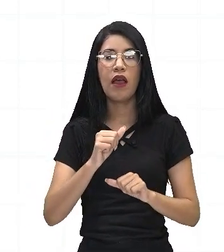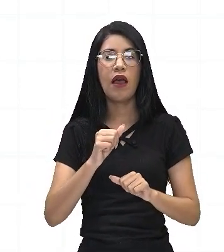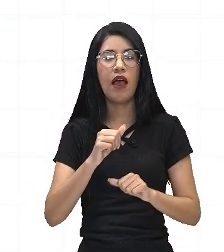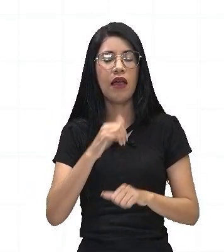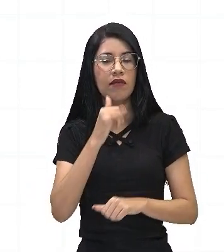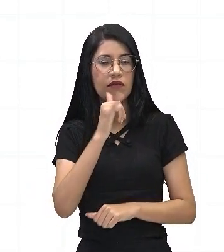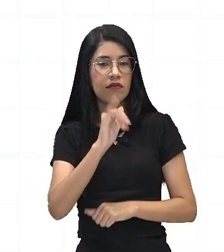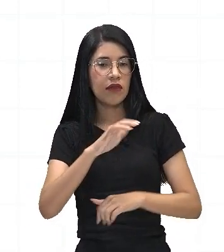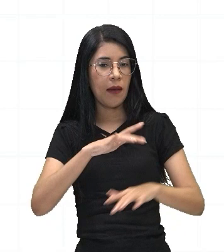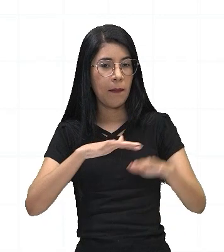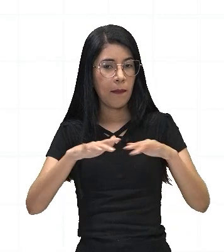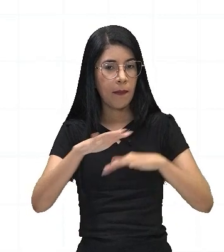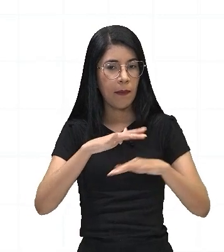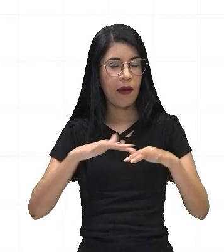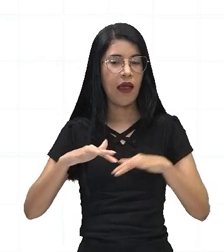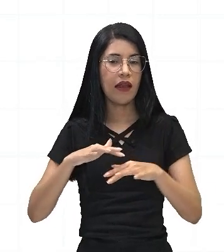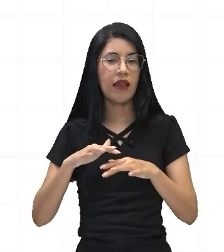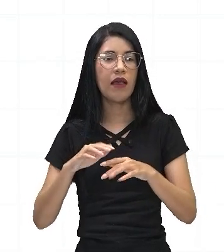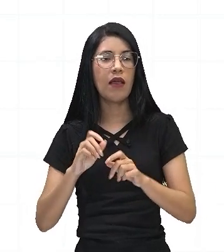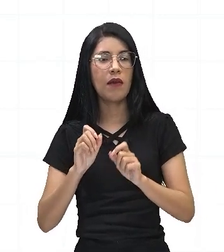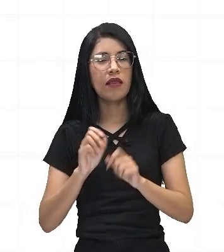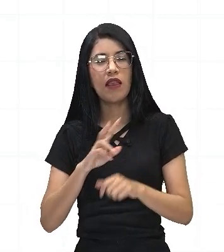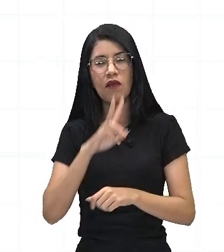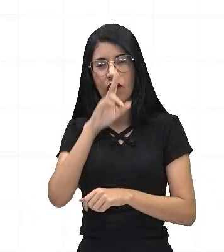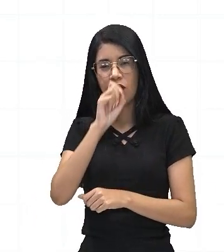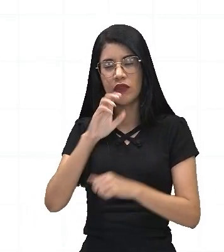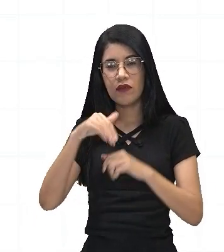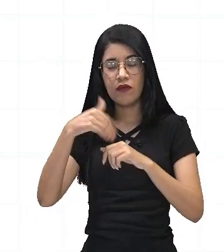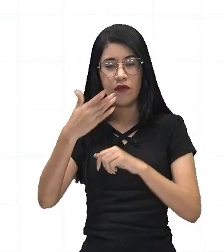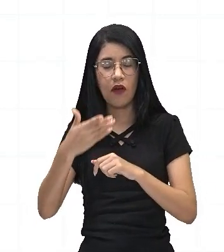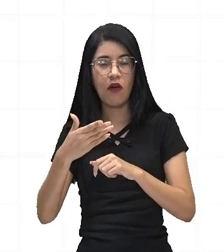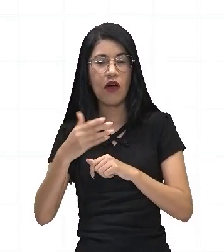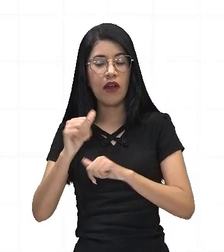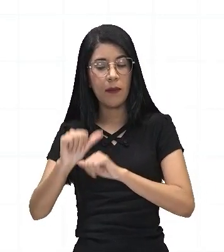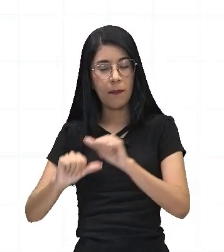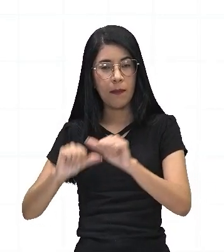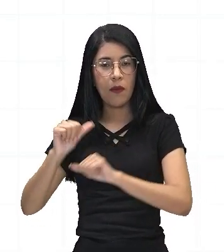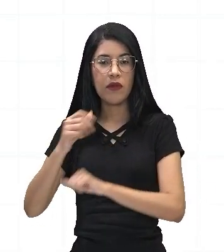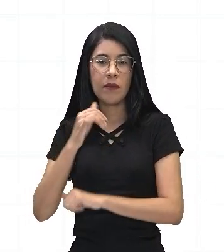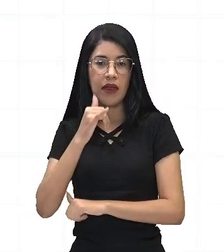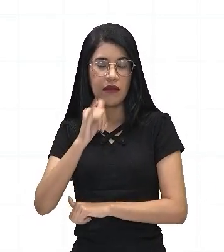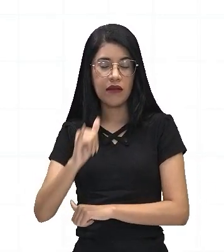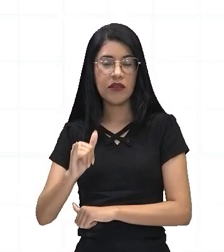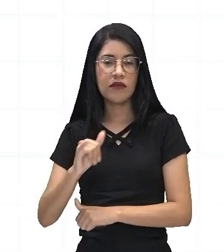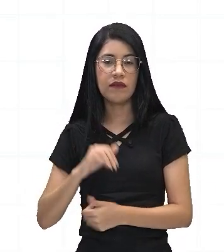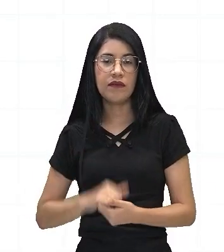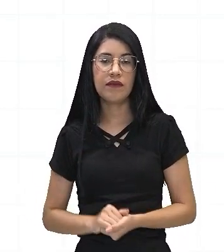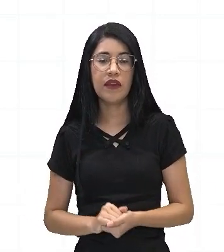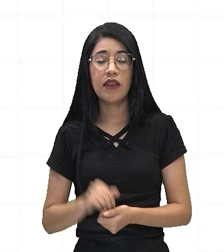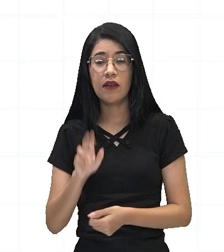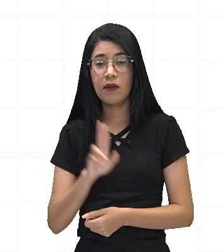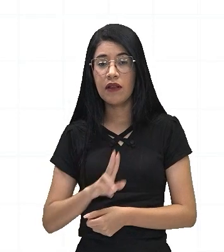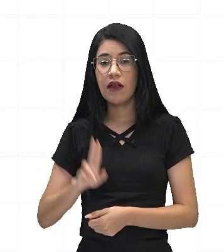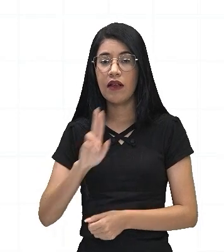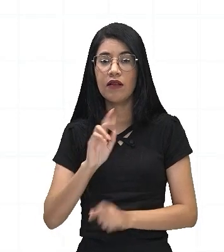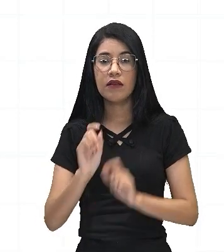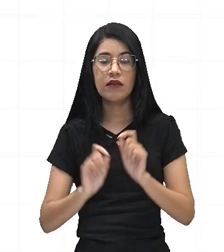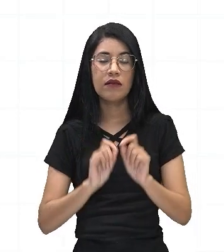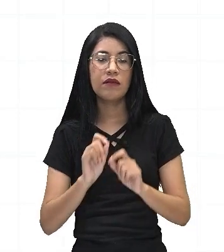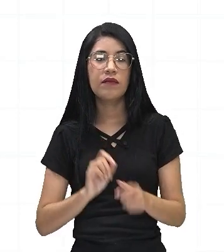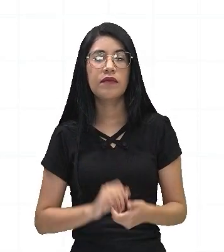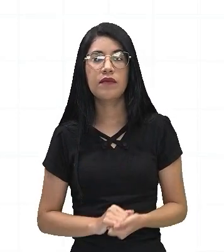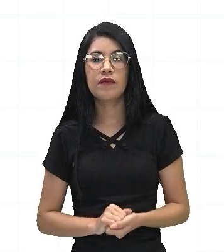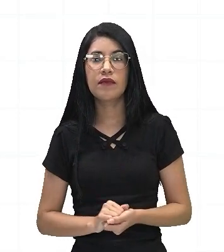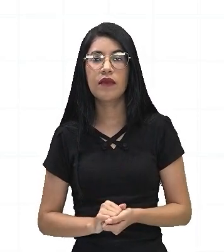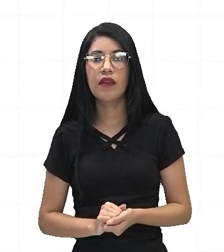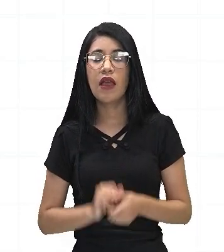mecânica proveniente de alguma força motriz externa em energia elétrica. Então essas usinas vão utilizar aí essa energia mecânica que pode